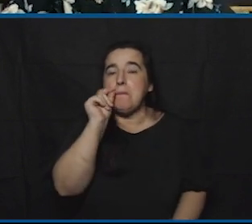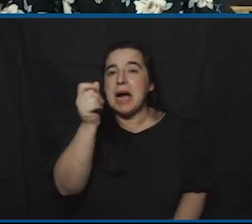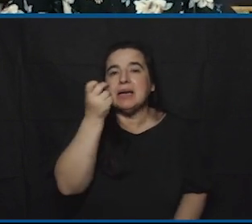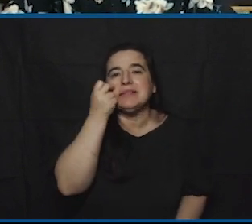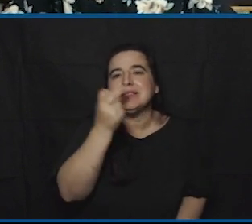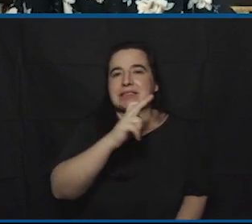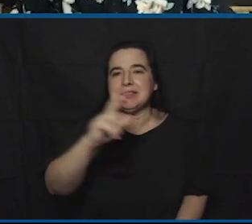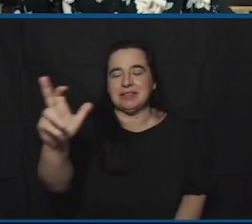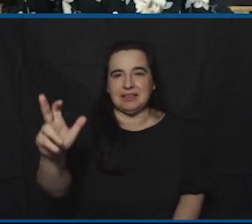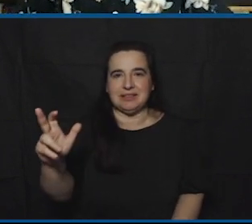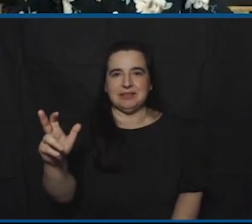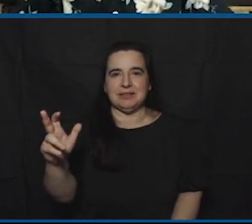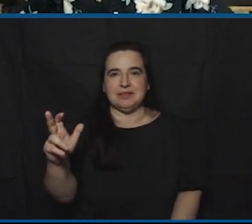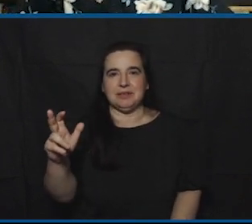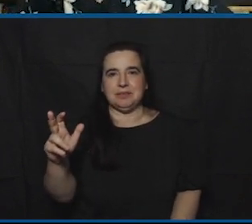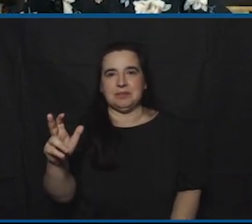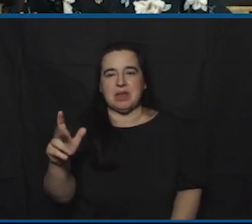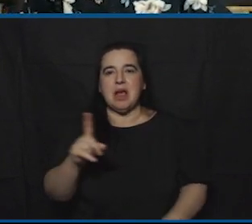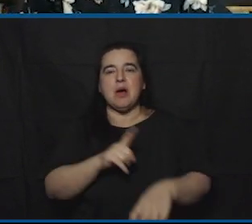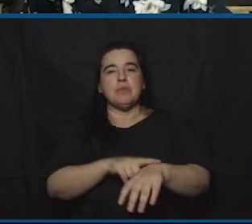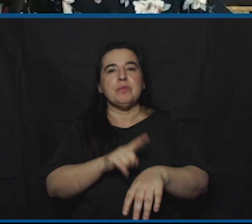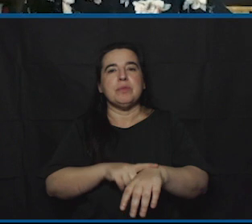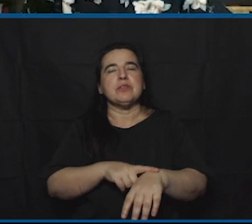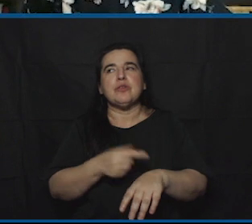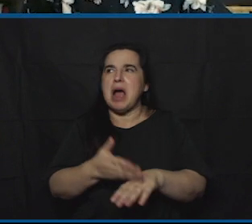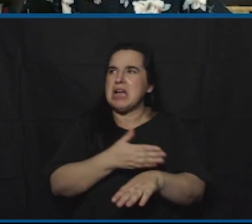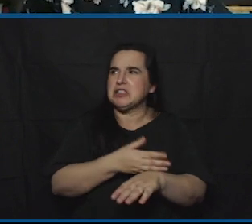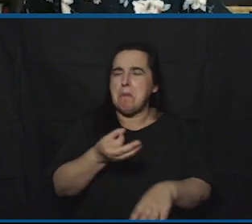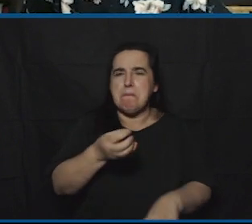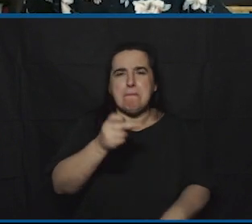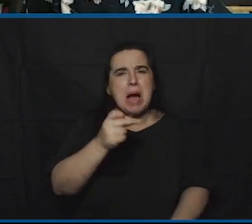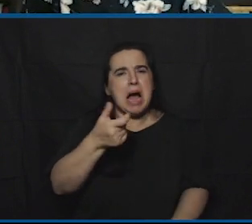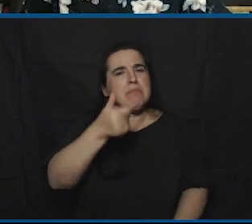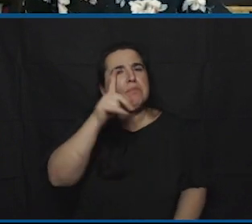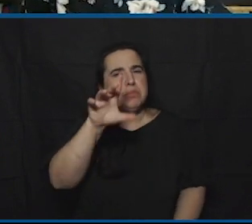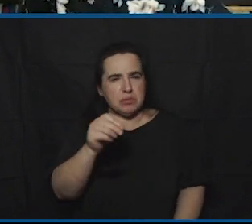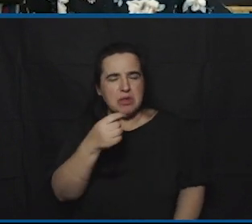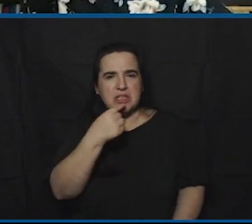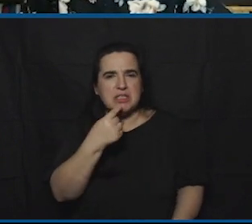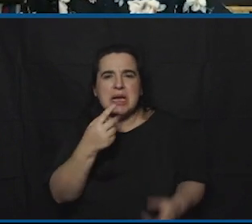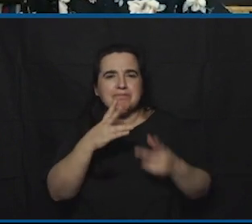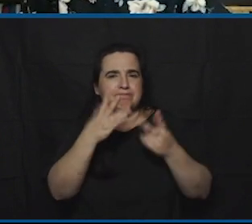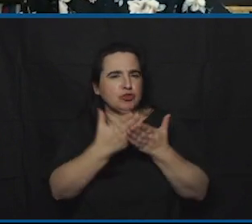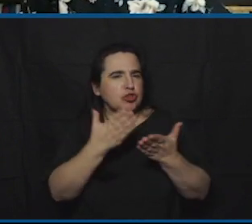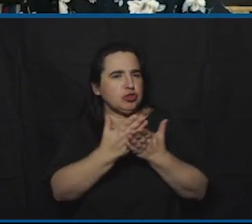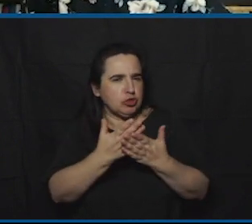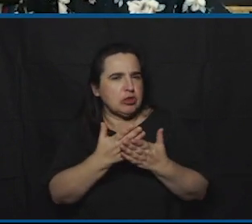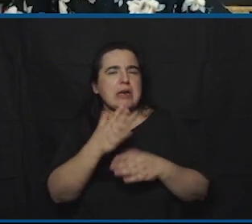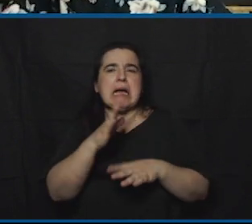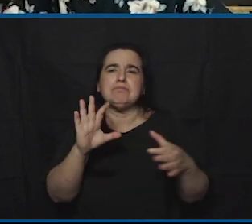da Eternidade. Há momentos o Pablo referia naquela pesquisa que fez em relação aos judeus, que